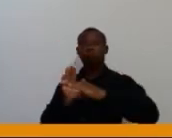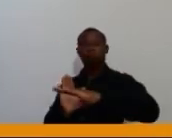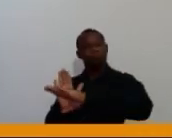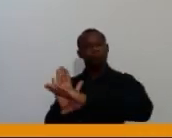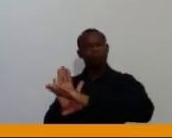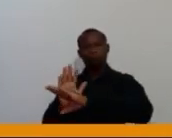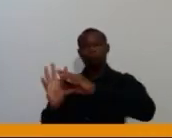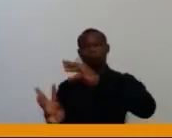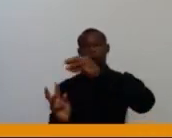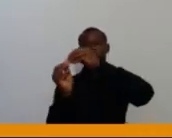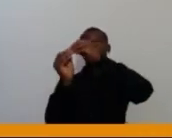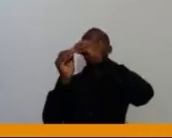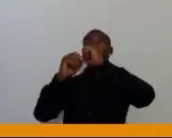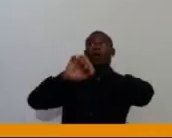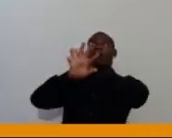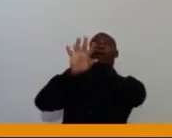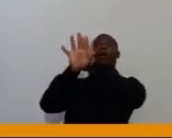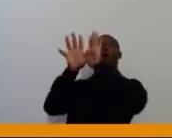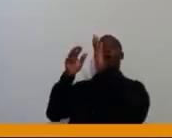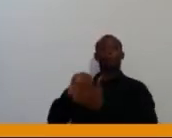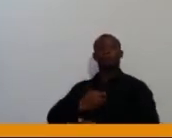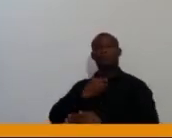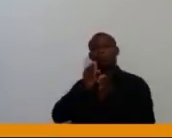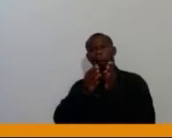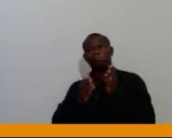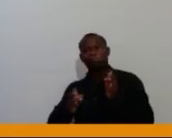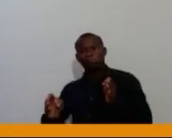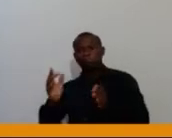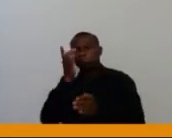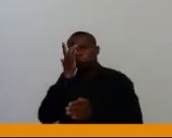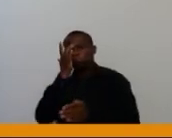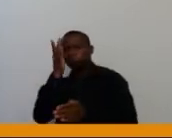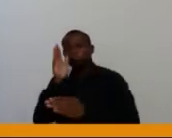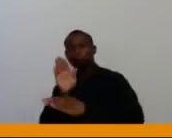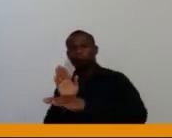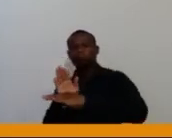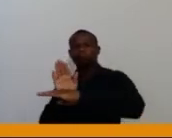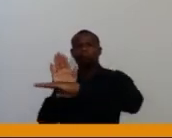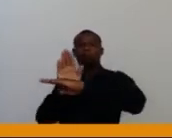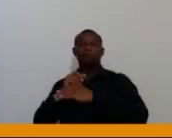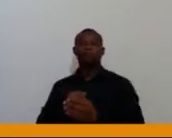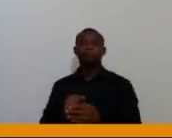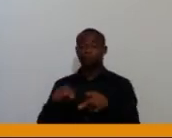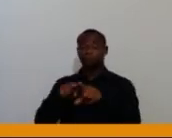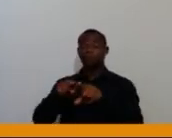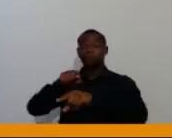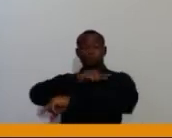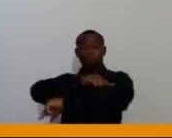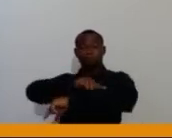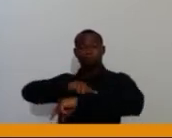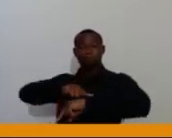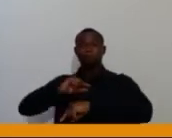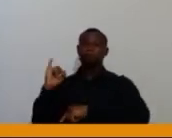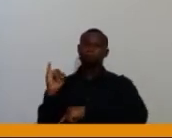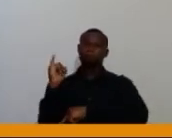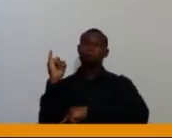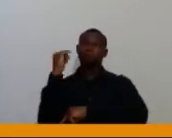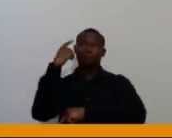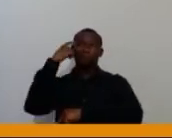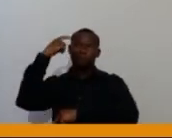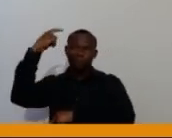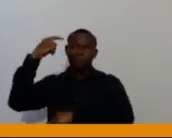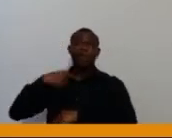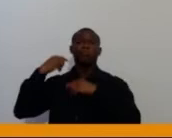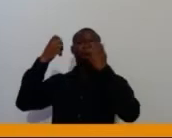para fazer chegar a educação, como sempre me repito, com excelência. Muito feliz de